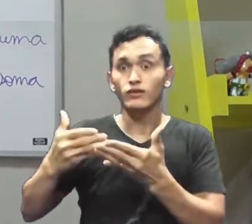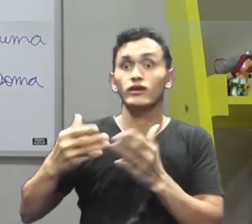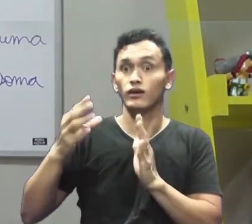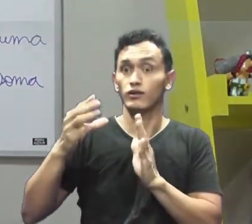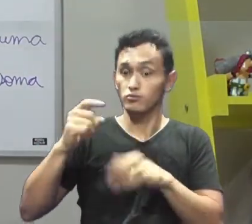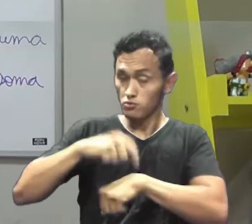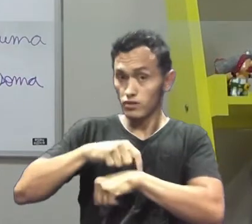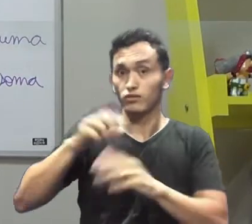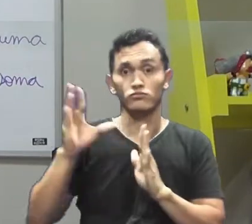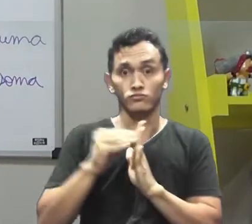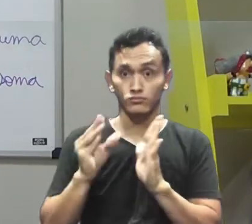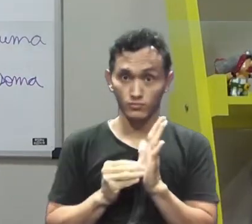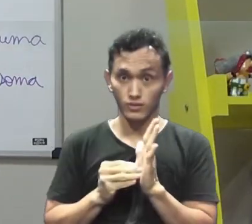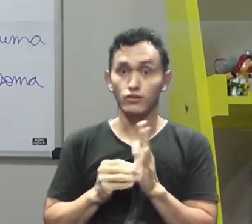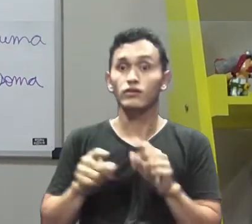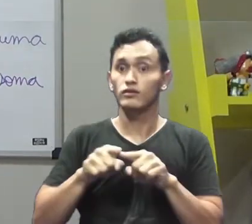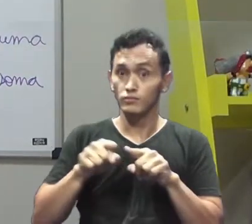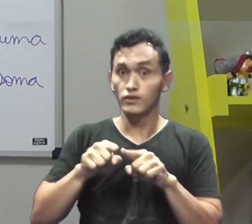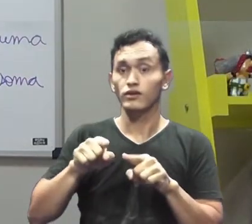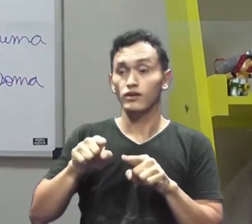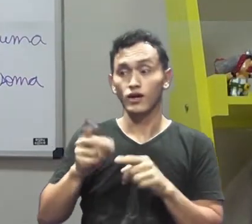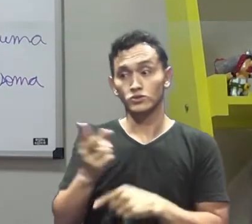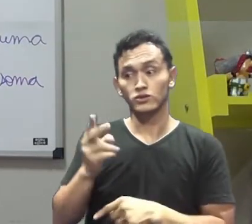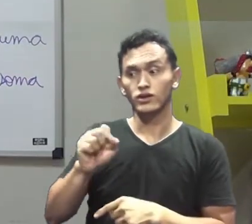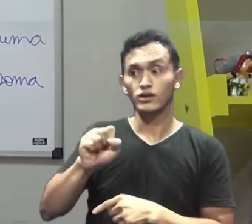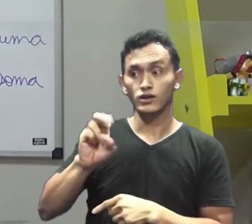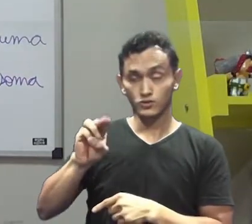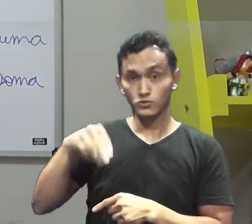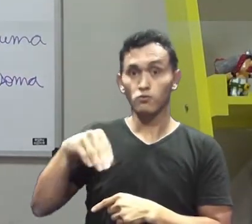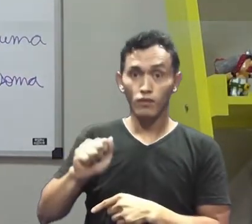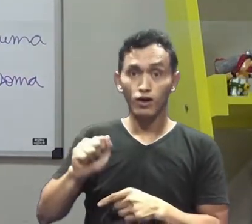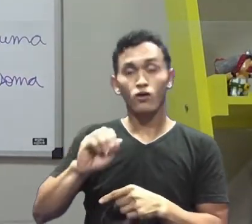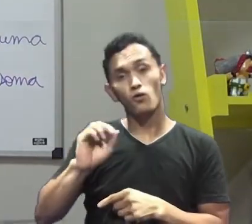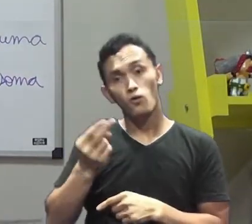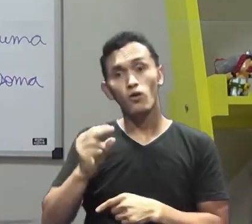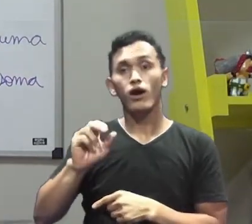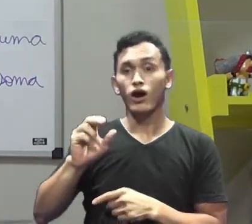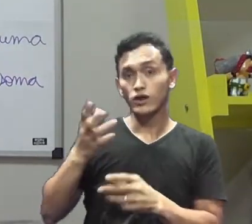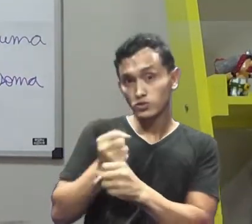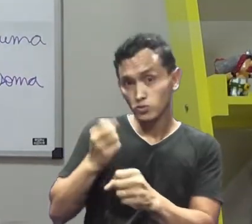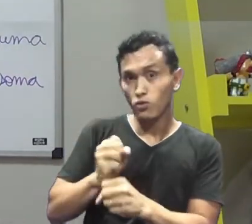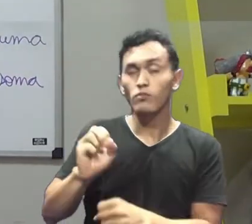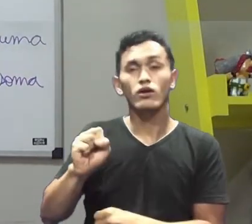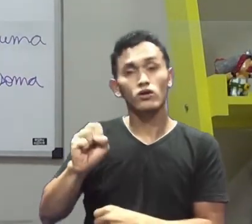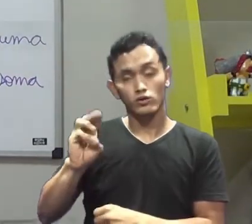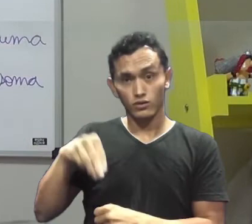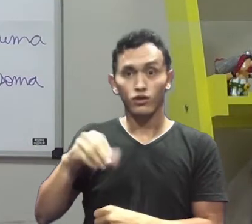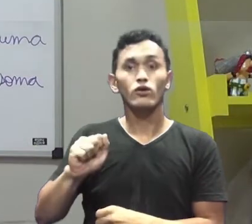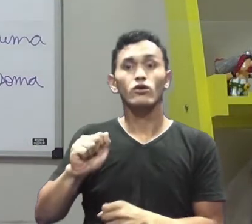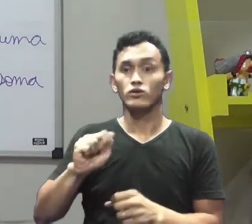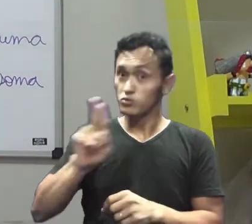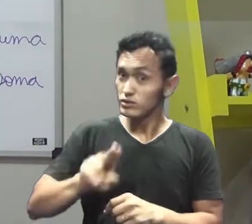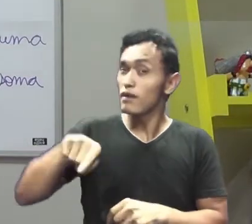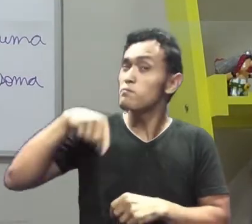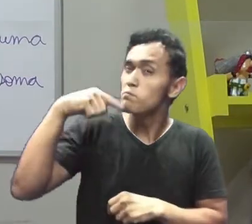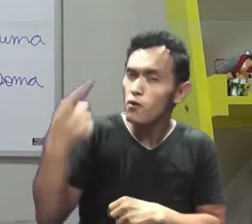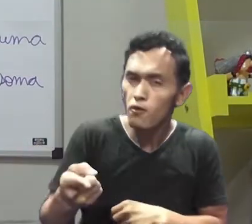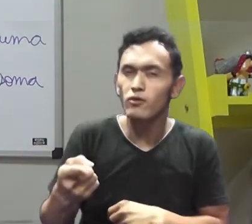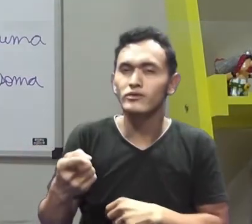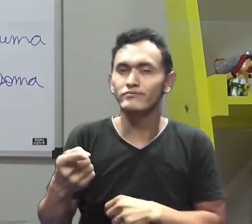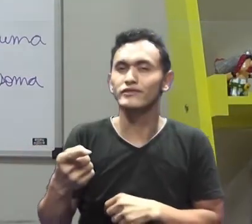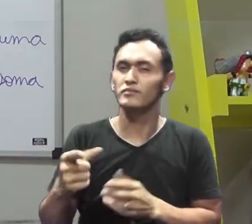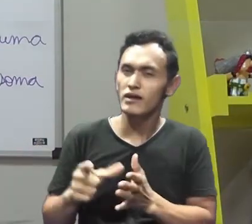a formativa durante e, logicamente, a sumativa ou somativa é a avaliação que você usa depois que